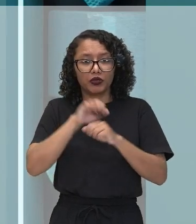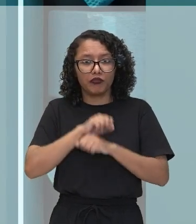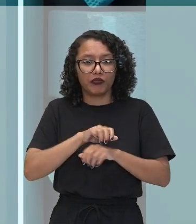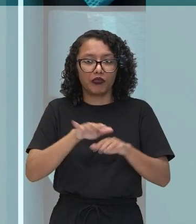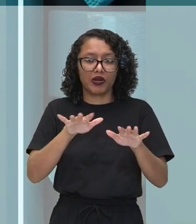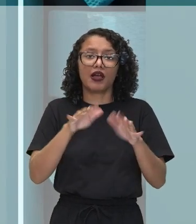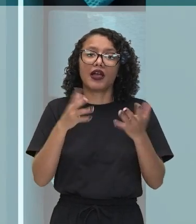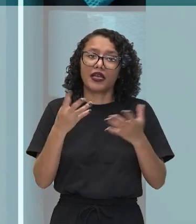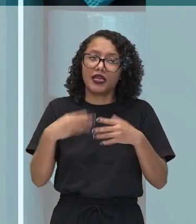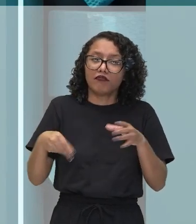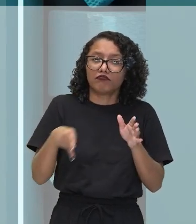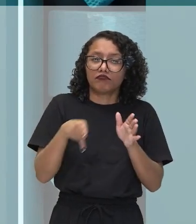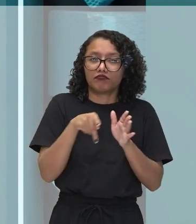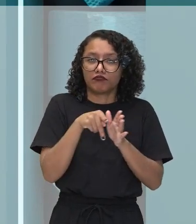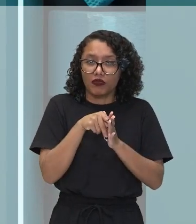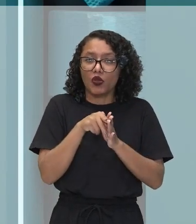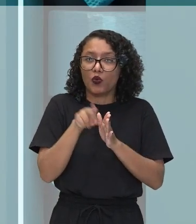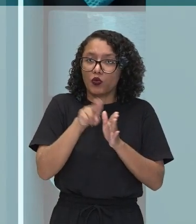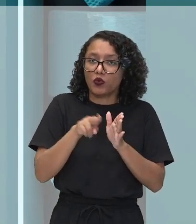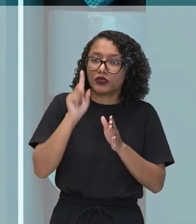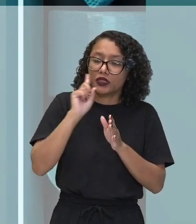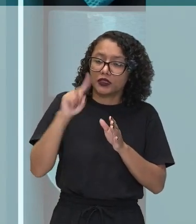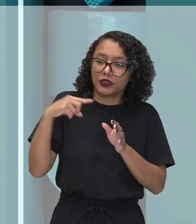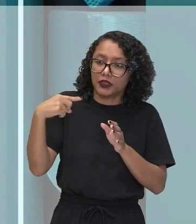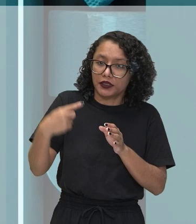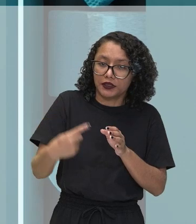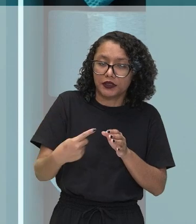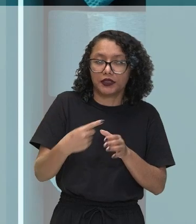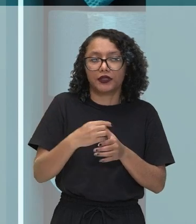fazendo parte da nossa vida. Observe aí